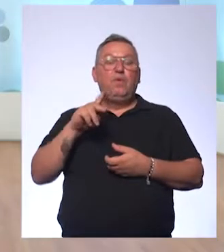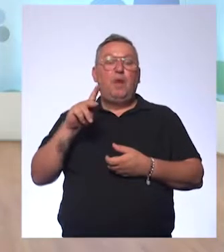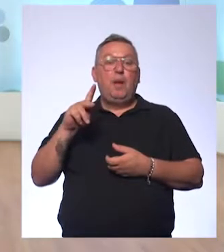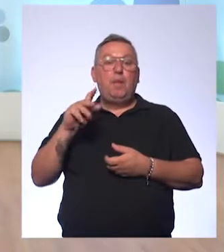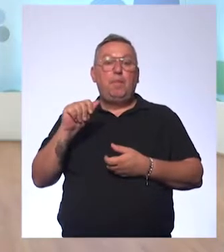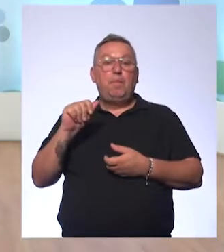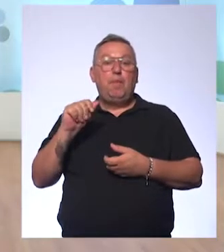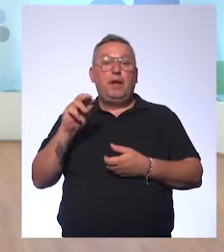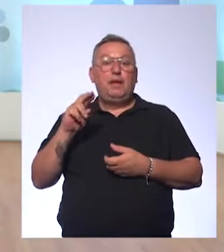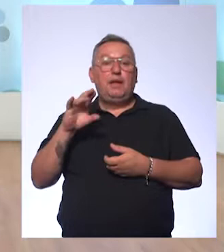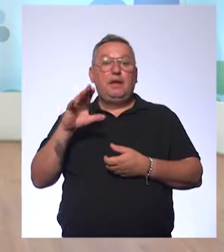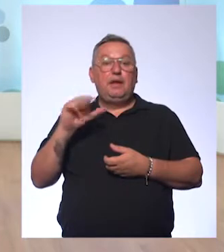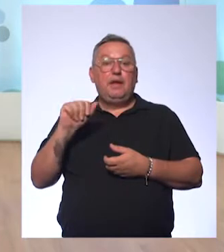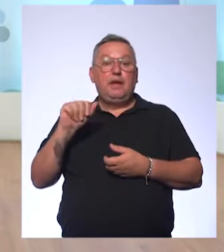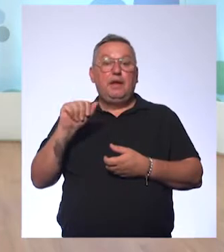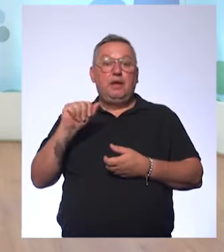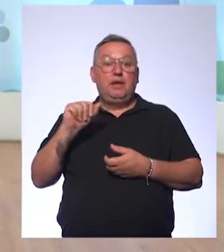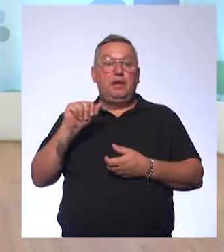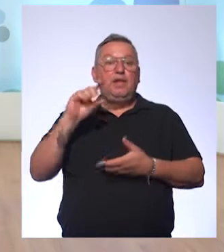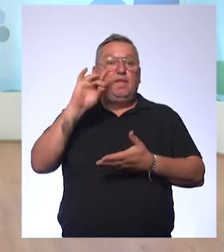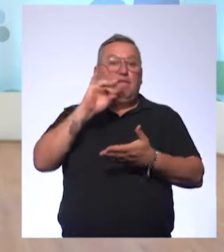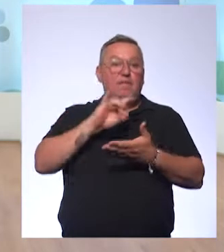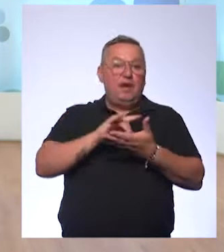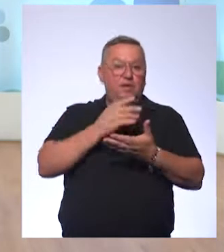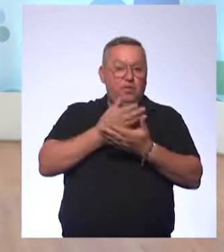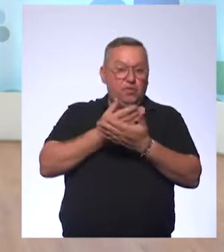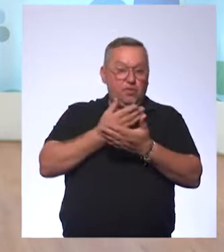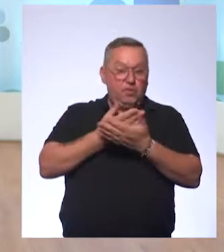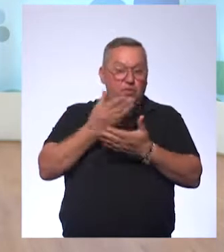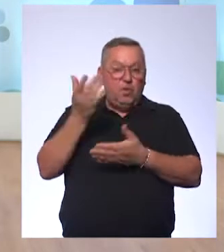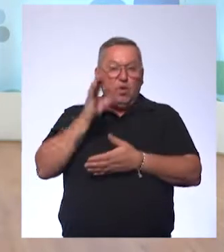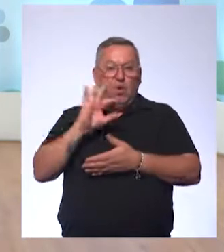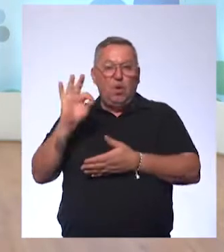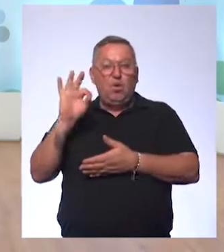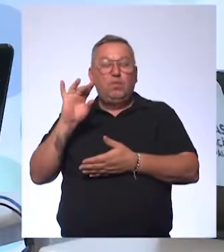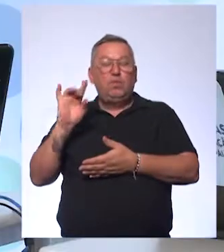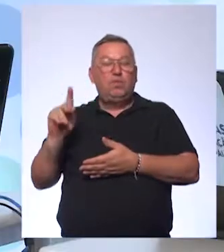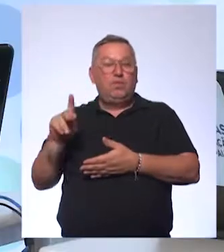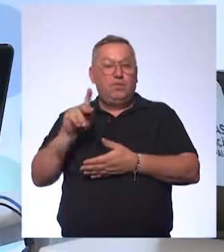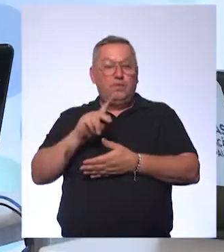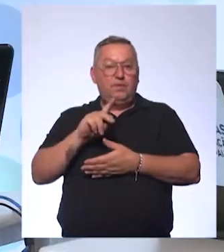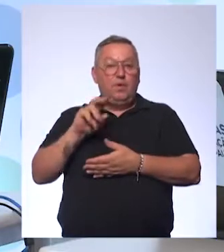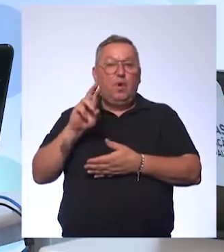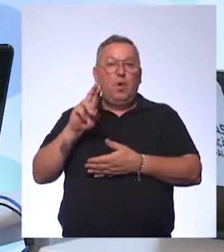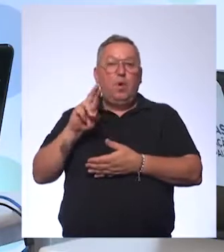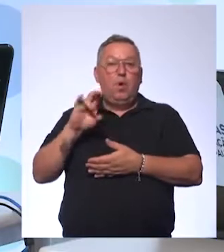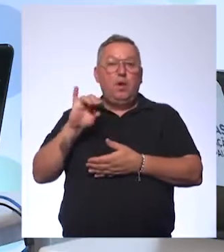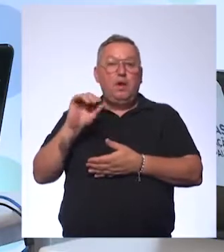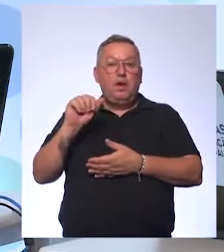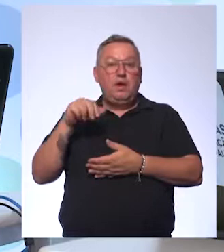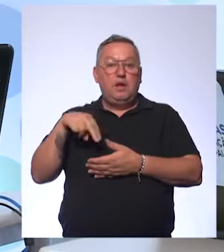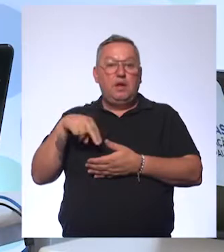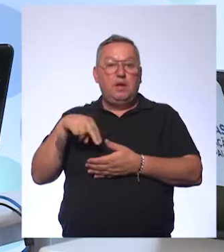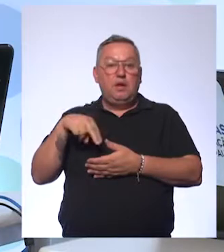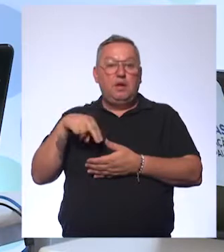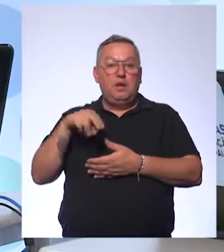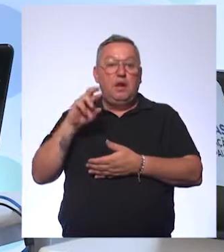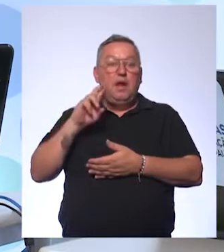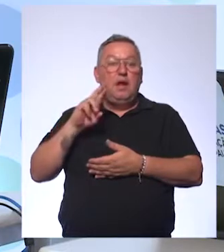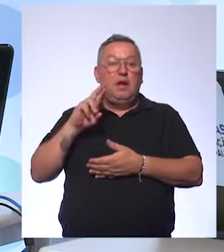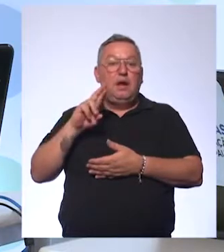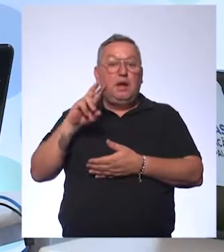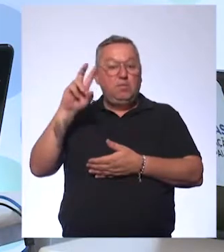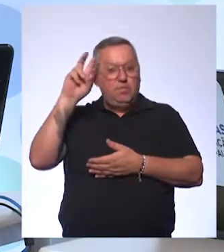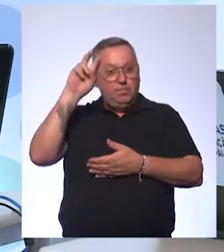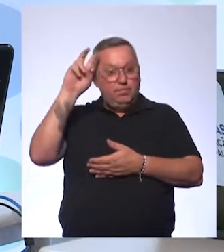Fato, estudou na universidade. Opinião, é um excelente professor. Aqui, ó, o Rian, o aluno Rian. Fato. Ricardo é muito